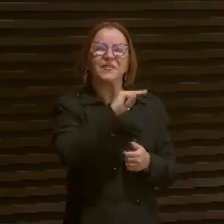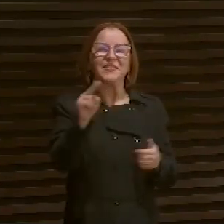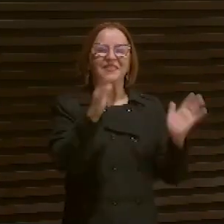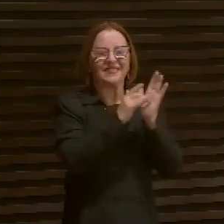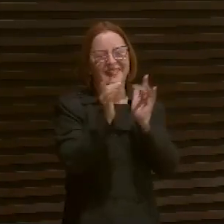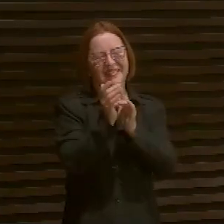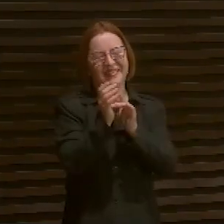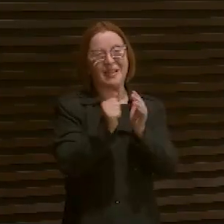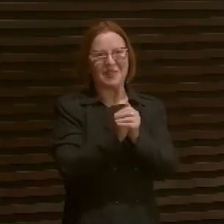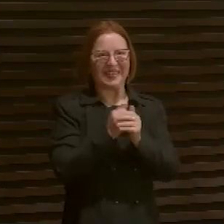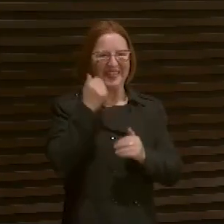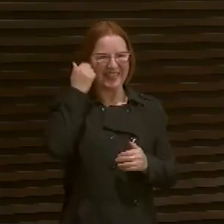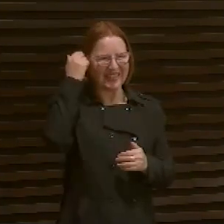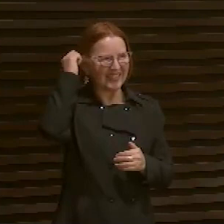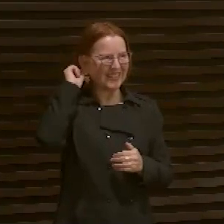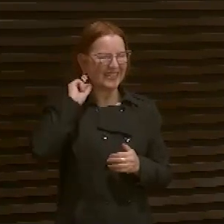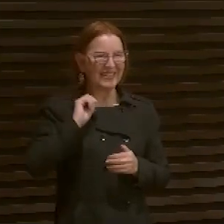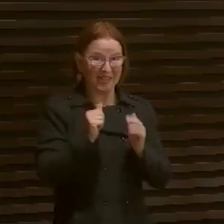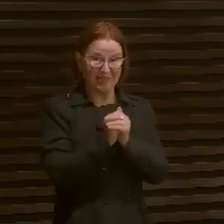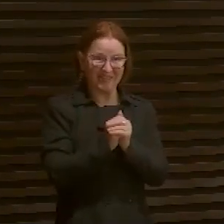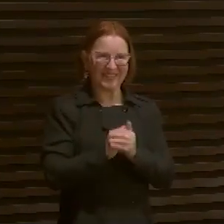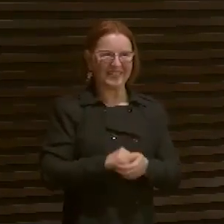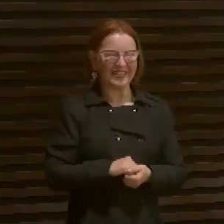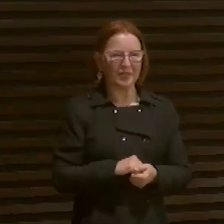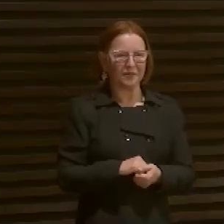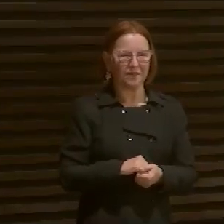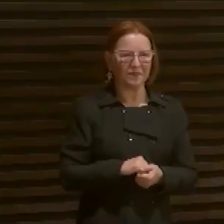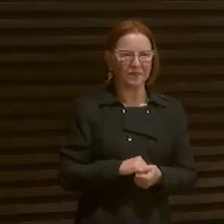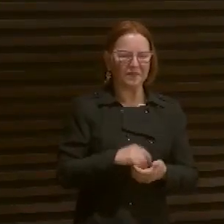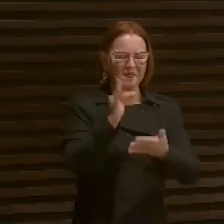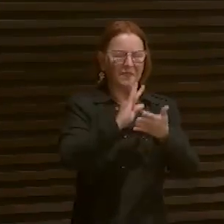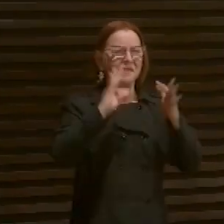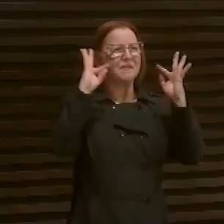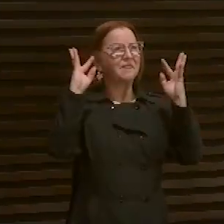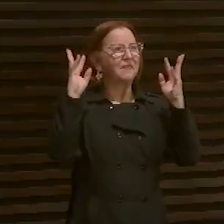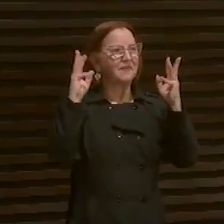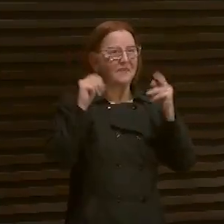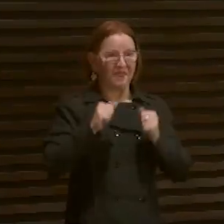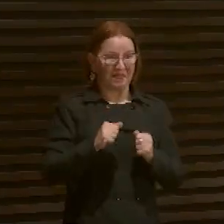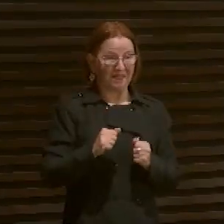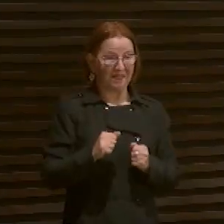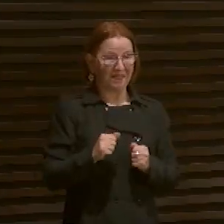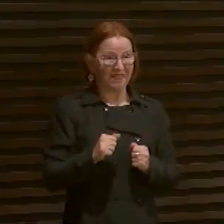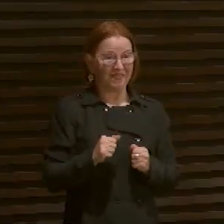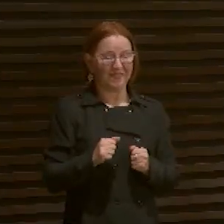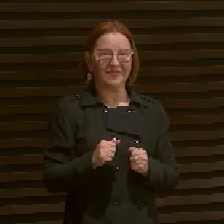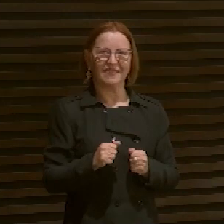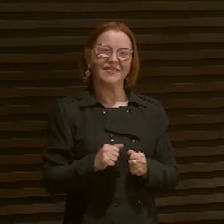de Jesus. Amém. Amém. Que texto maravilhoso, não, meus irmãos? Que